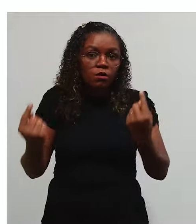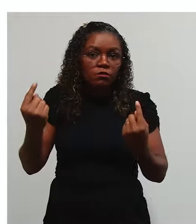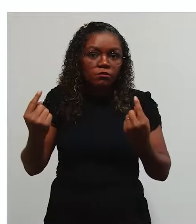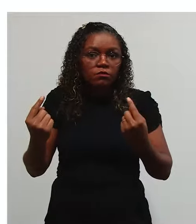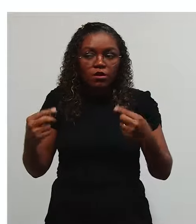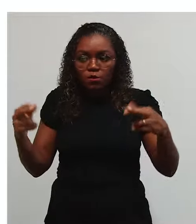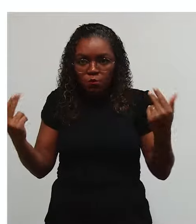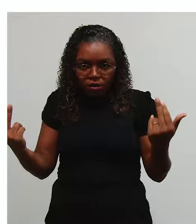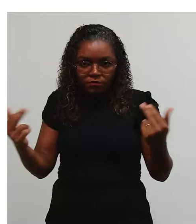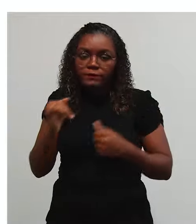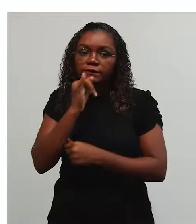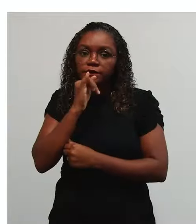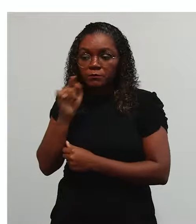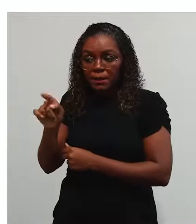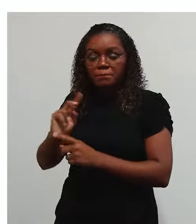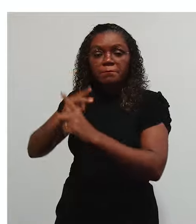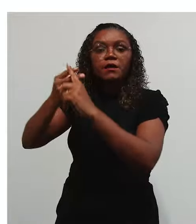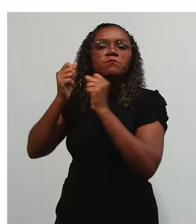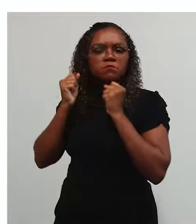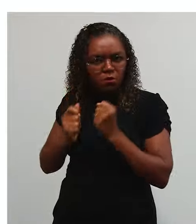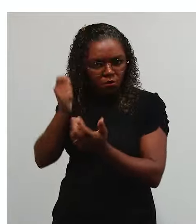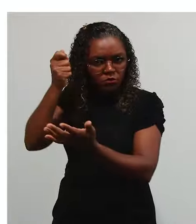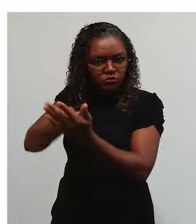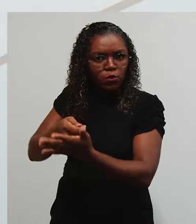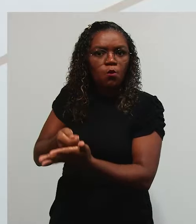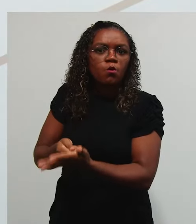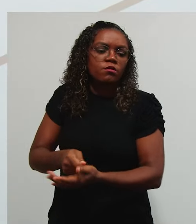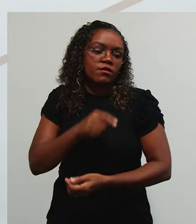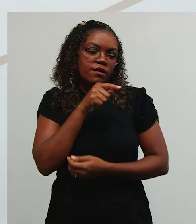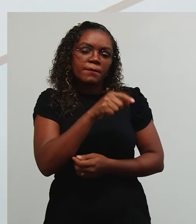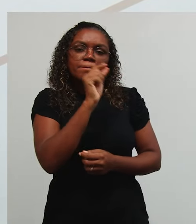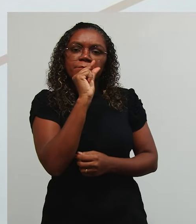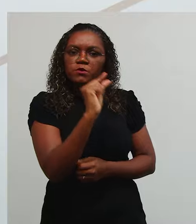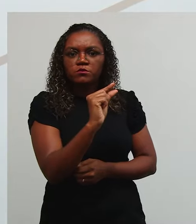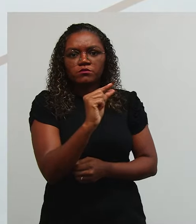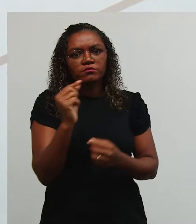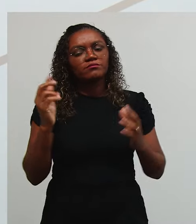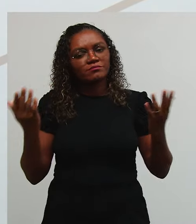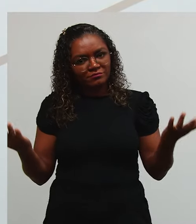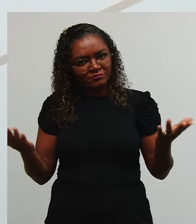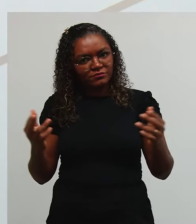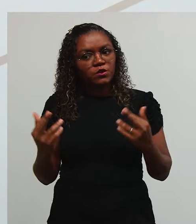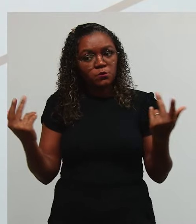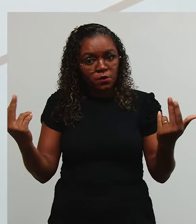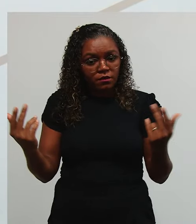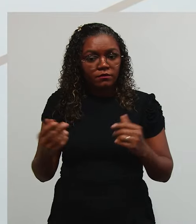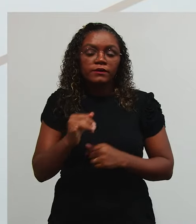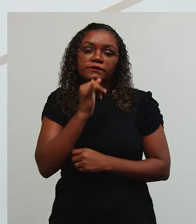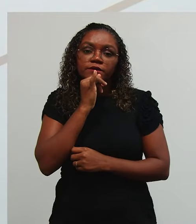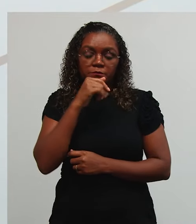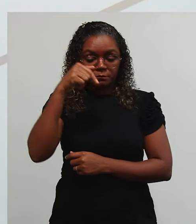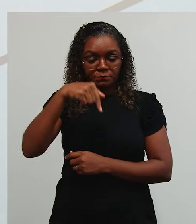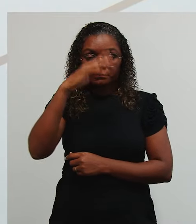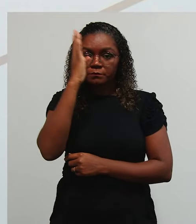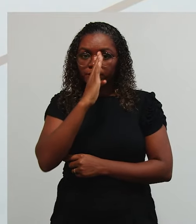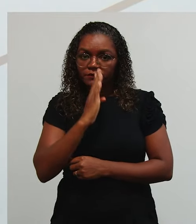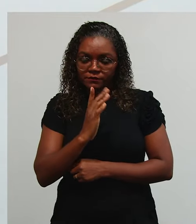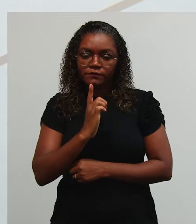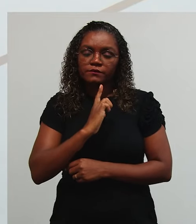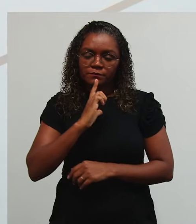mas aqui eu chamo até a atenção de vocês eh no no no fato de que o Brasil tem esse